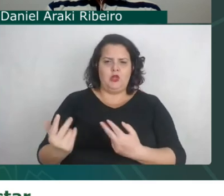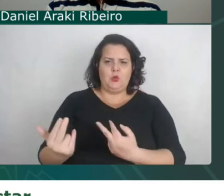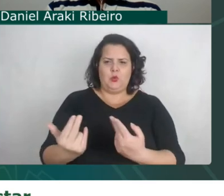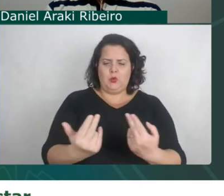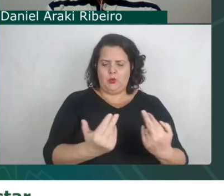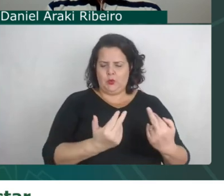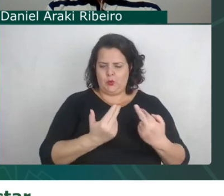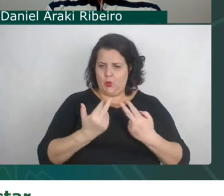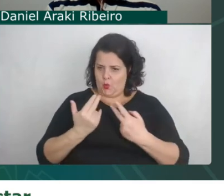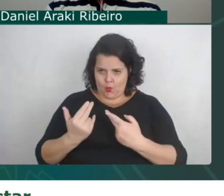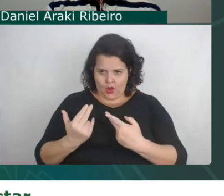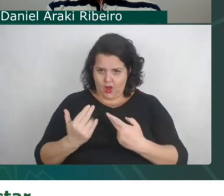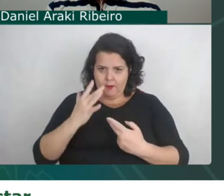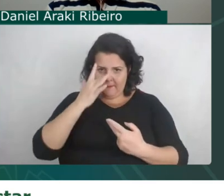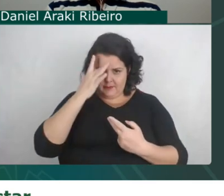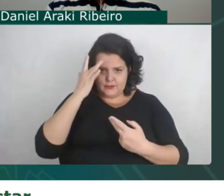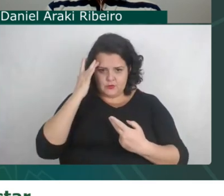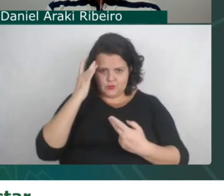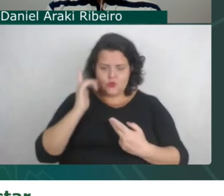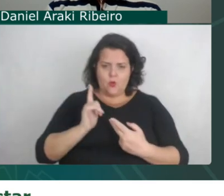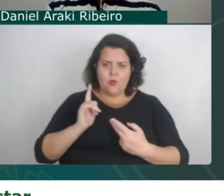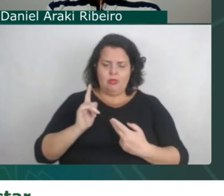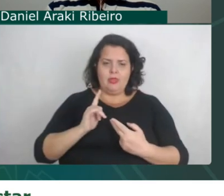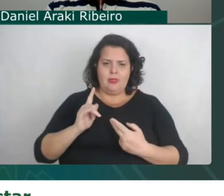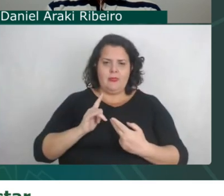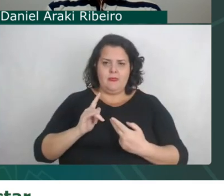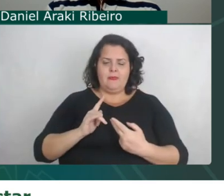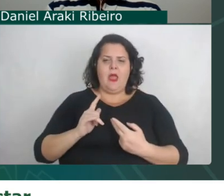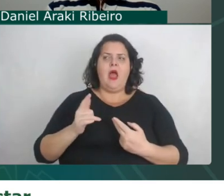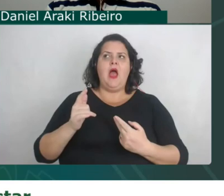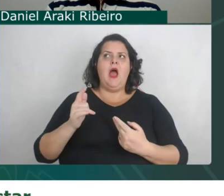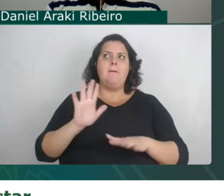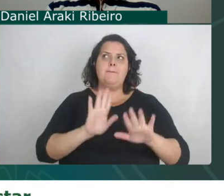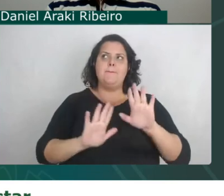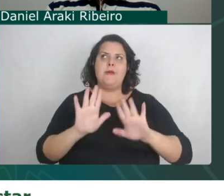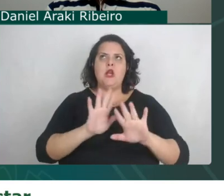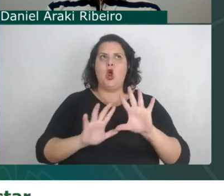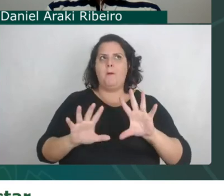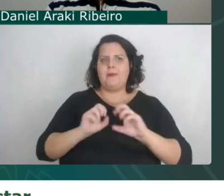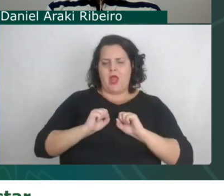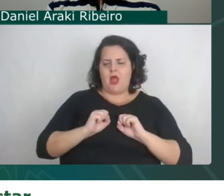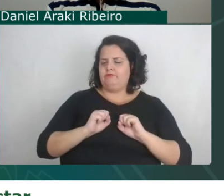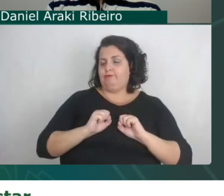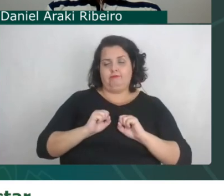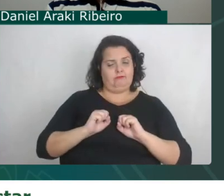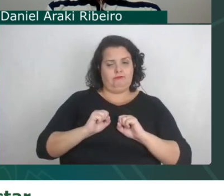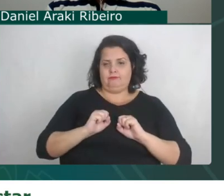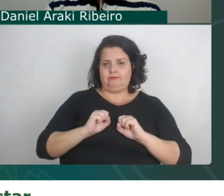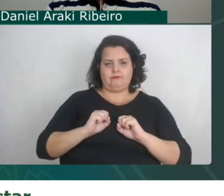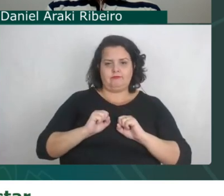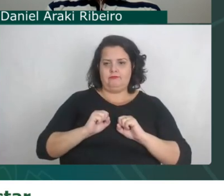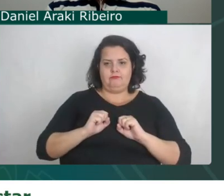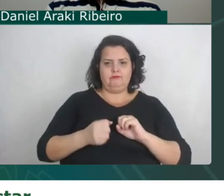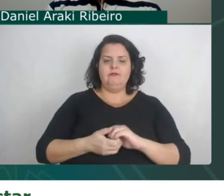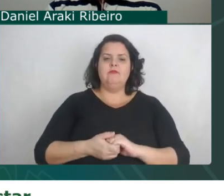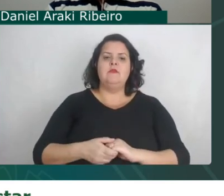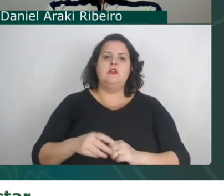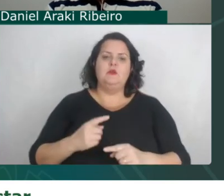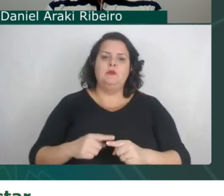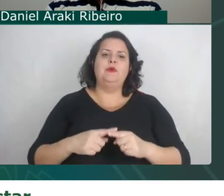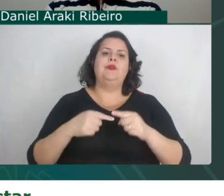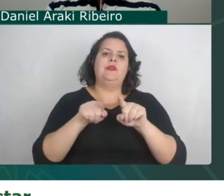porque, né, eu entendi dessa forma, né, Daniel? Então, o que complica ainda mais, quer dizer, a desigualdade